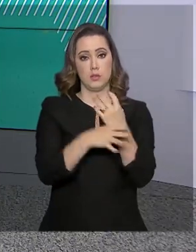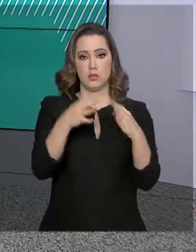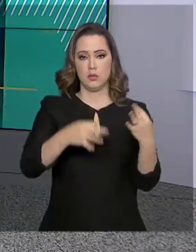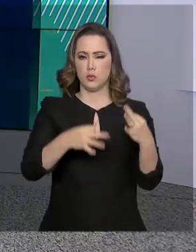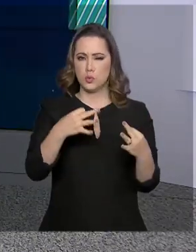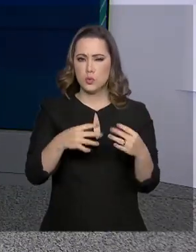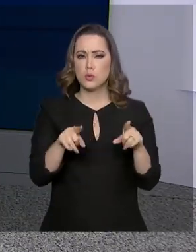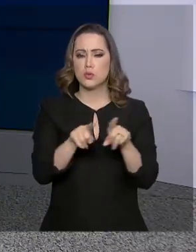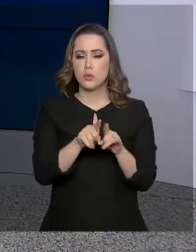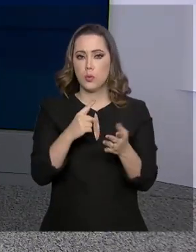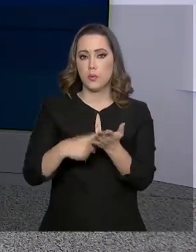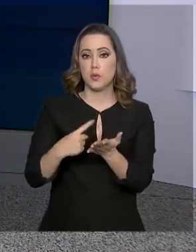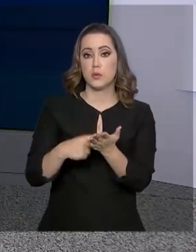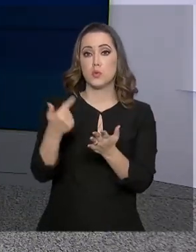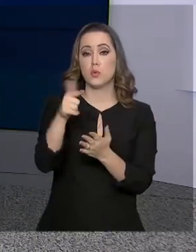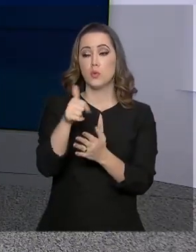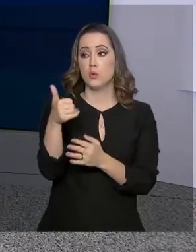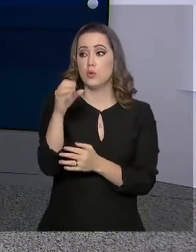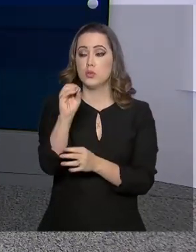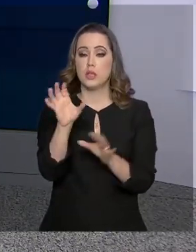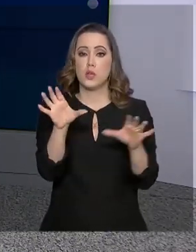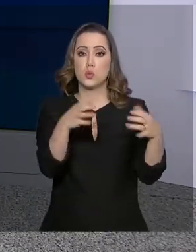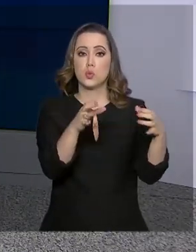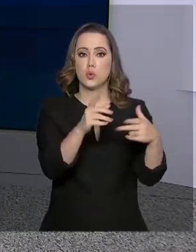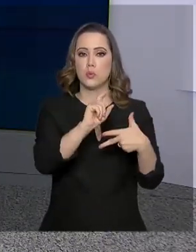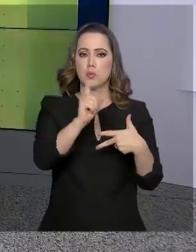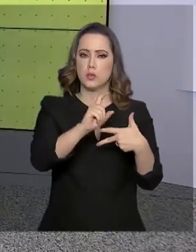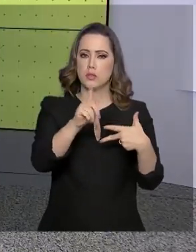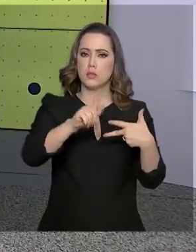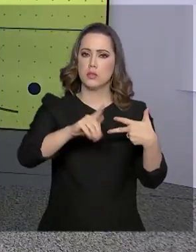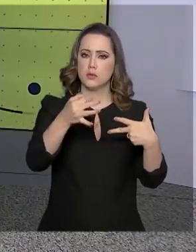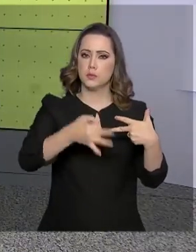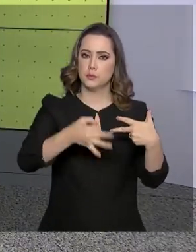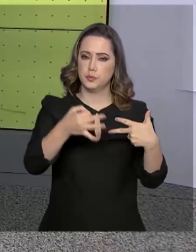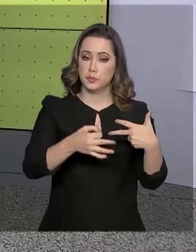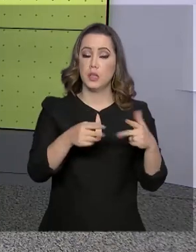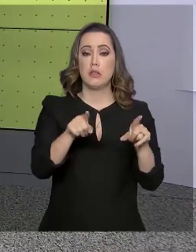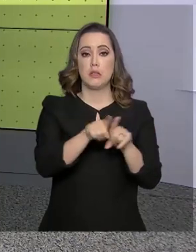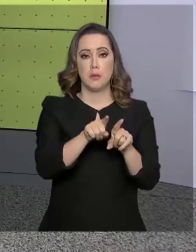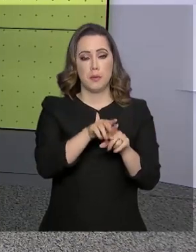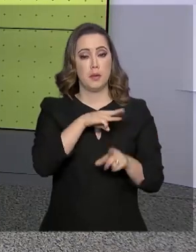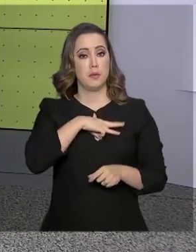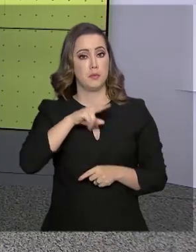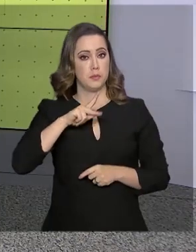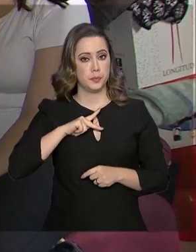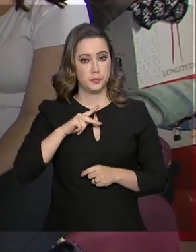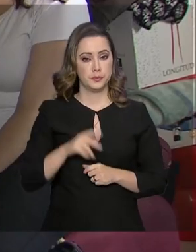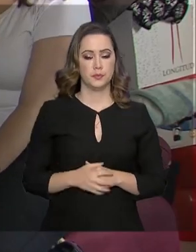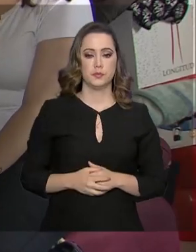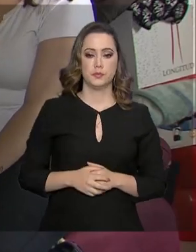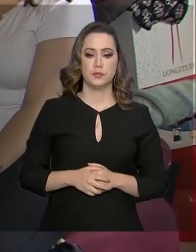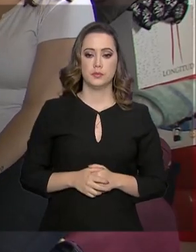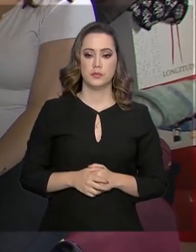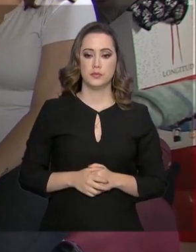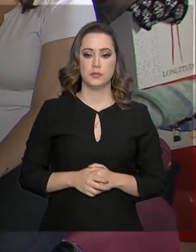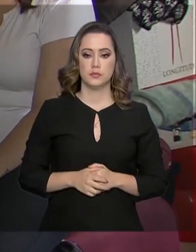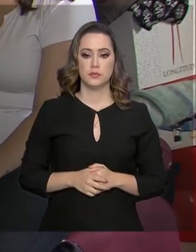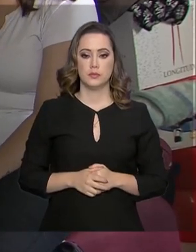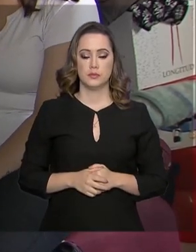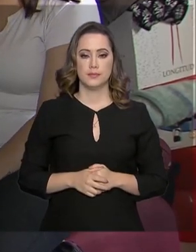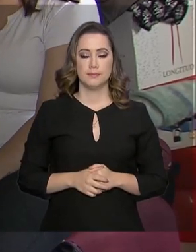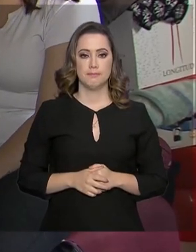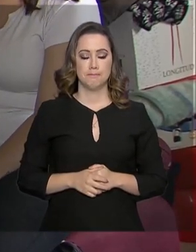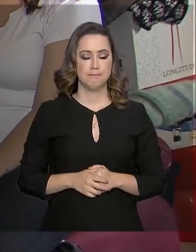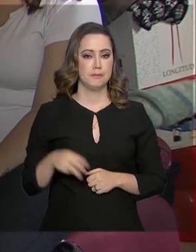pacto com outros 10 órgãos do Executivo, Legislativo, Judiciário e Ministério Público. Por três